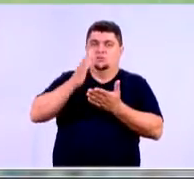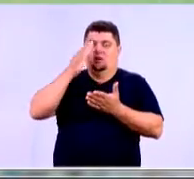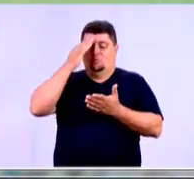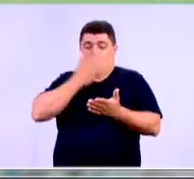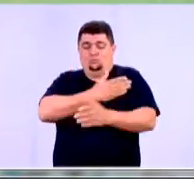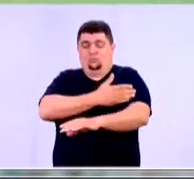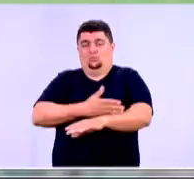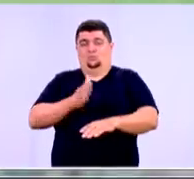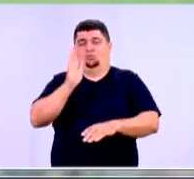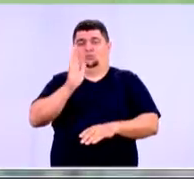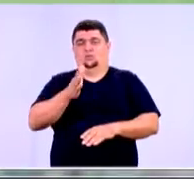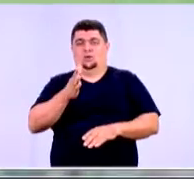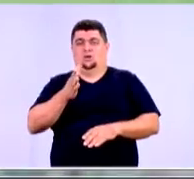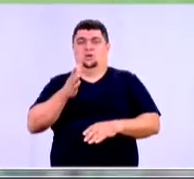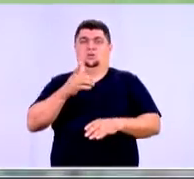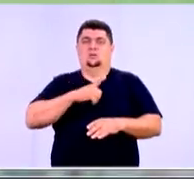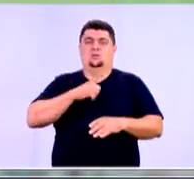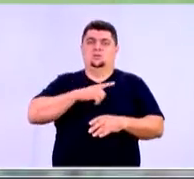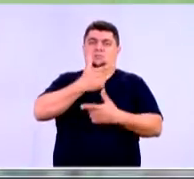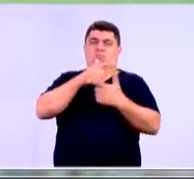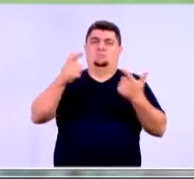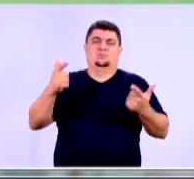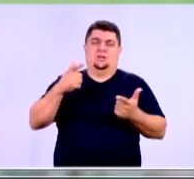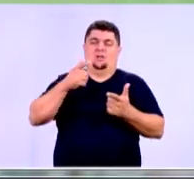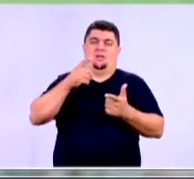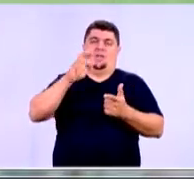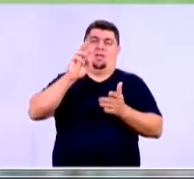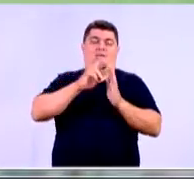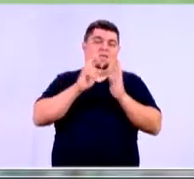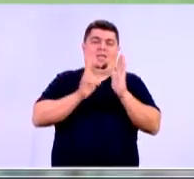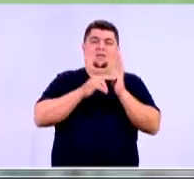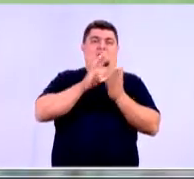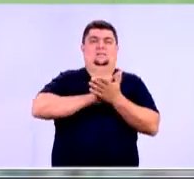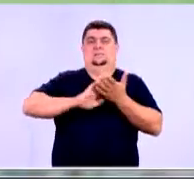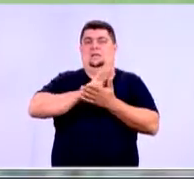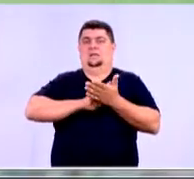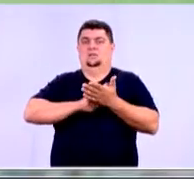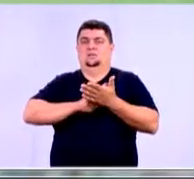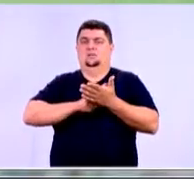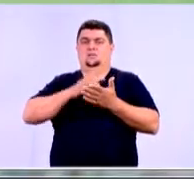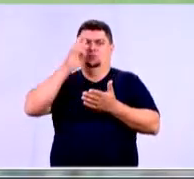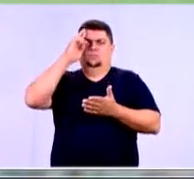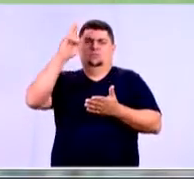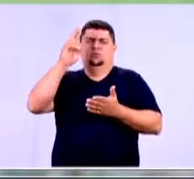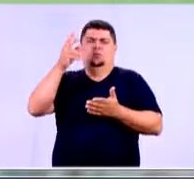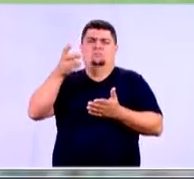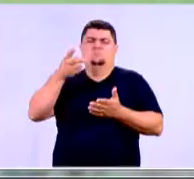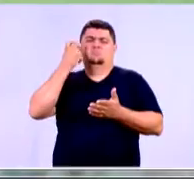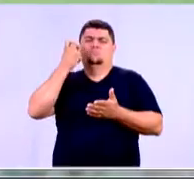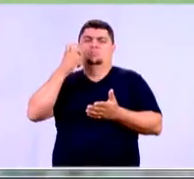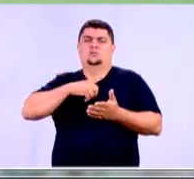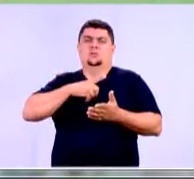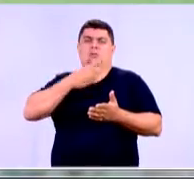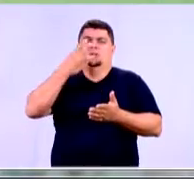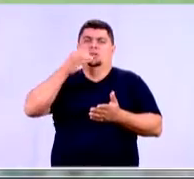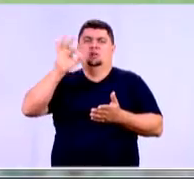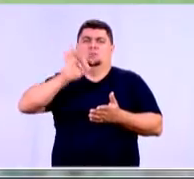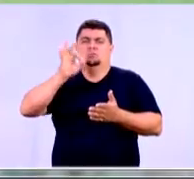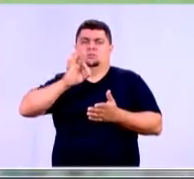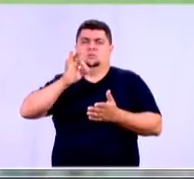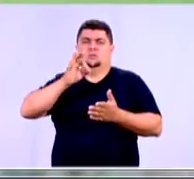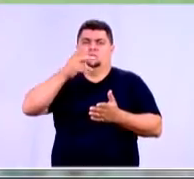Firme, sem nenhuma burocracia. O que o senhor João constatou é que cerca de 30% dos seus